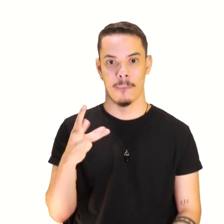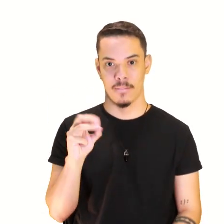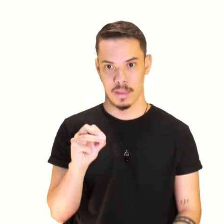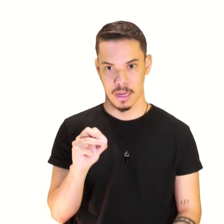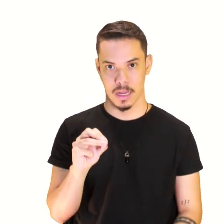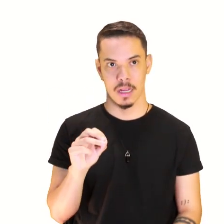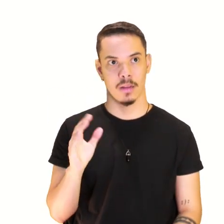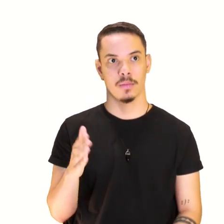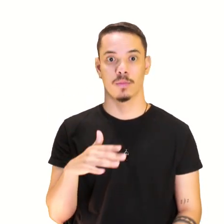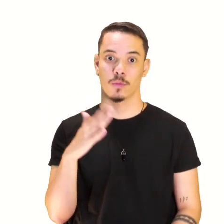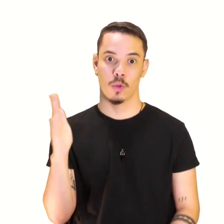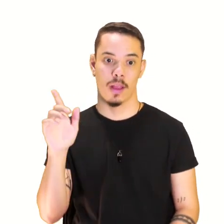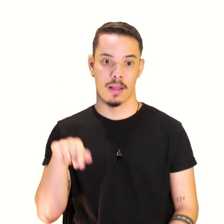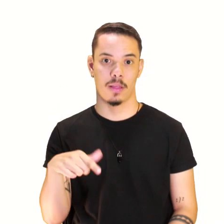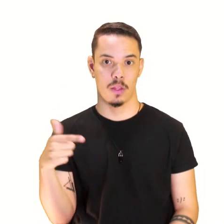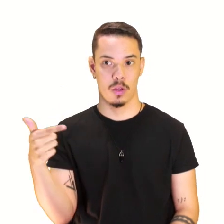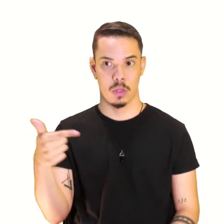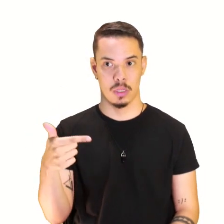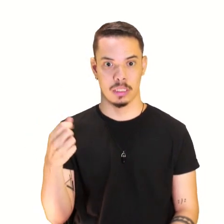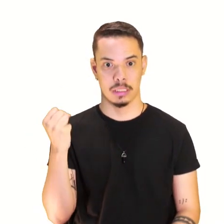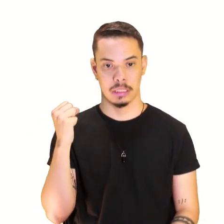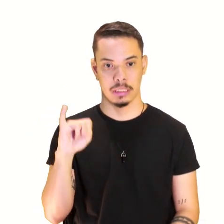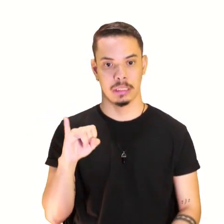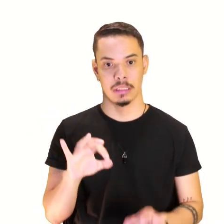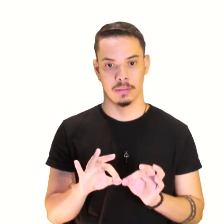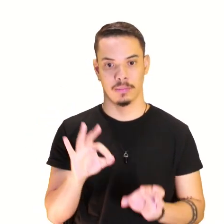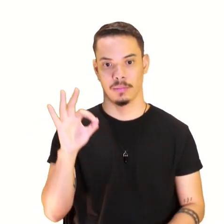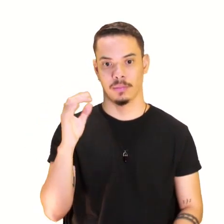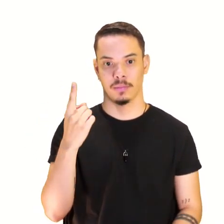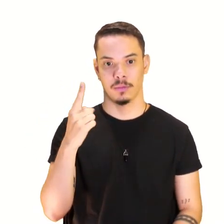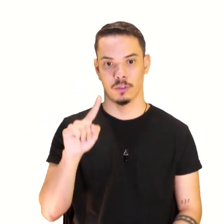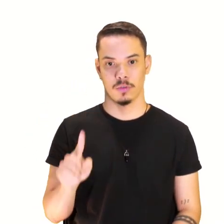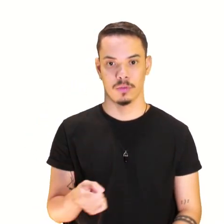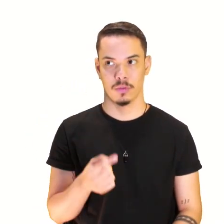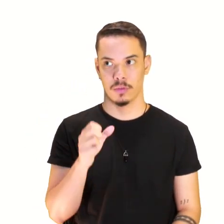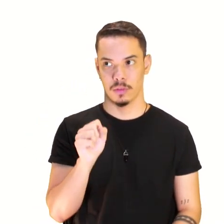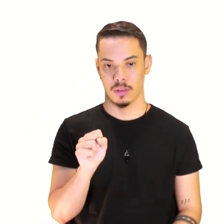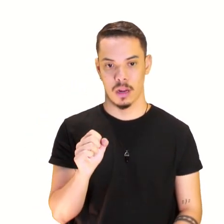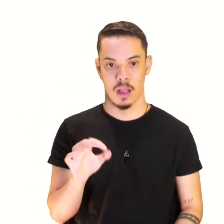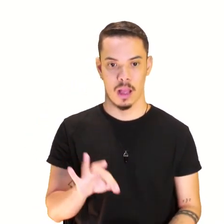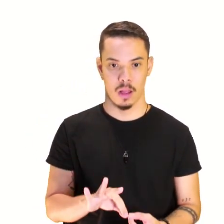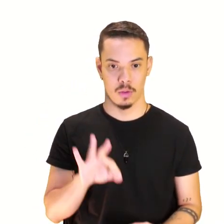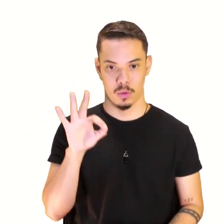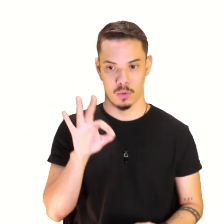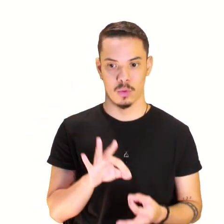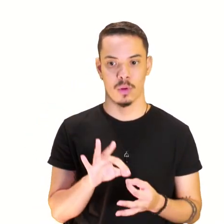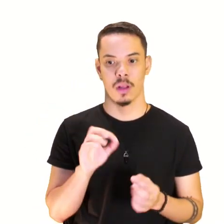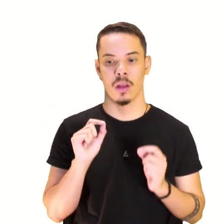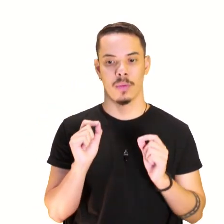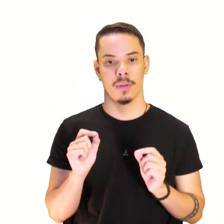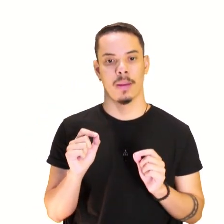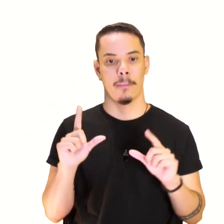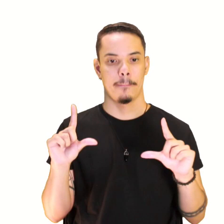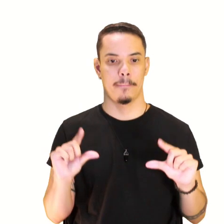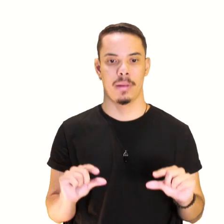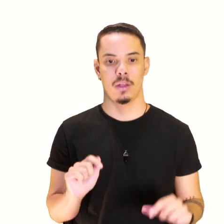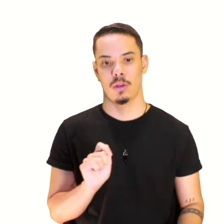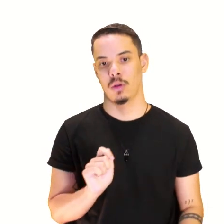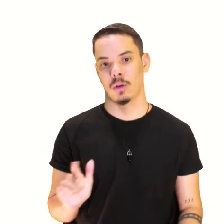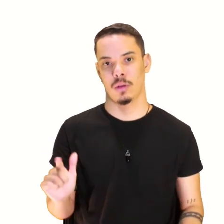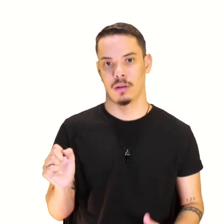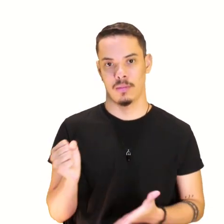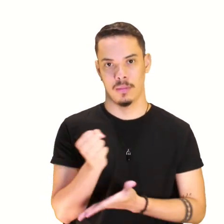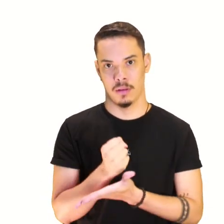é 2. Se a altura é 1,8, a altura desse triângulo vai ser menor do que a